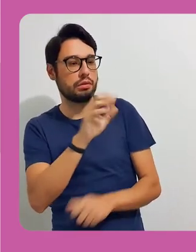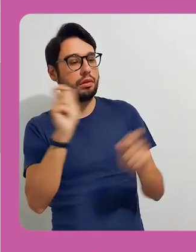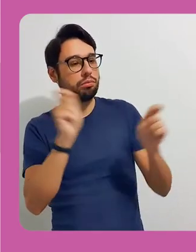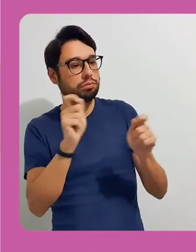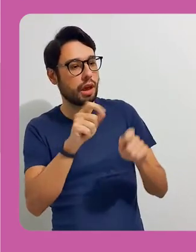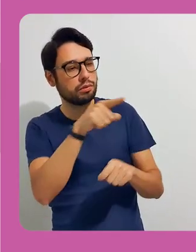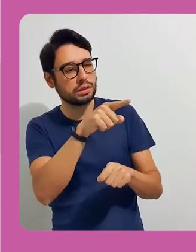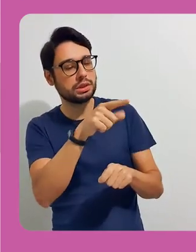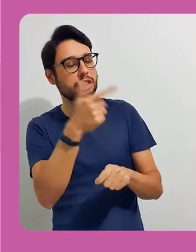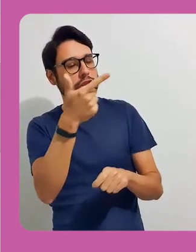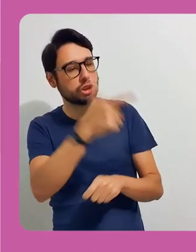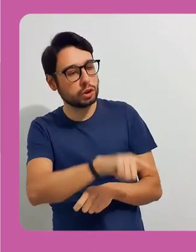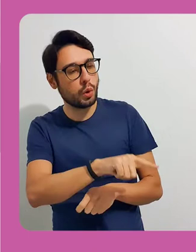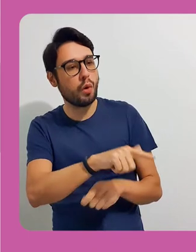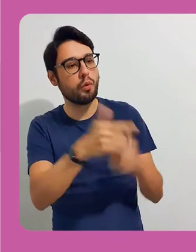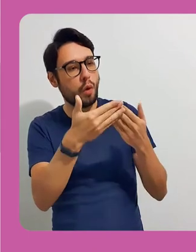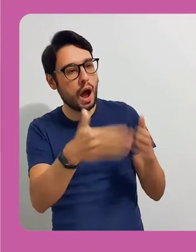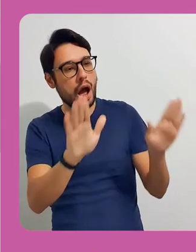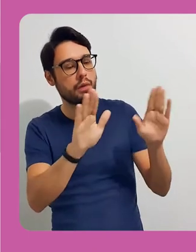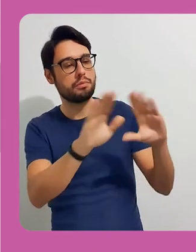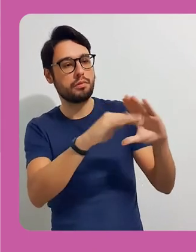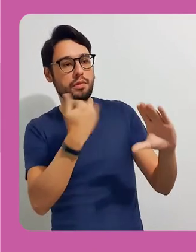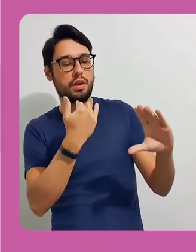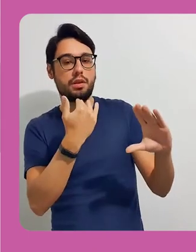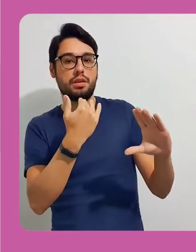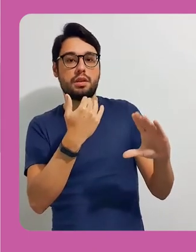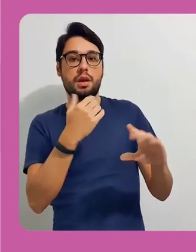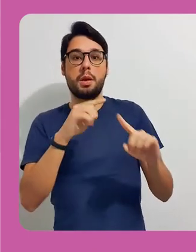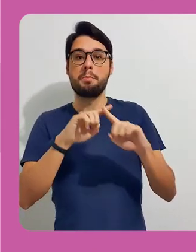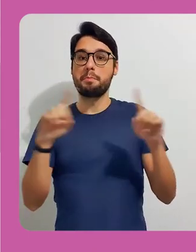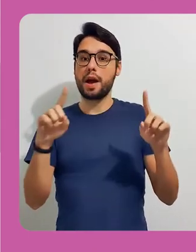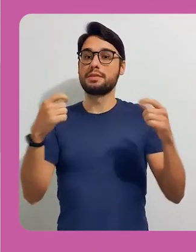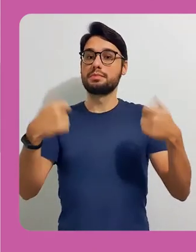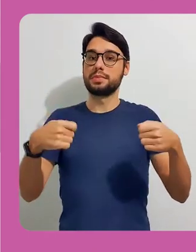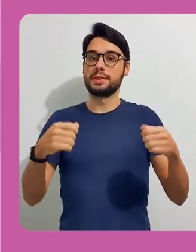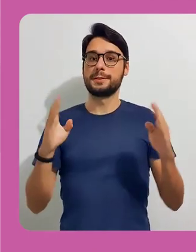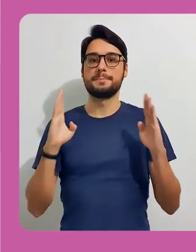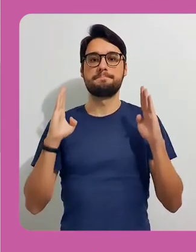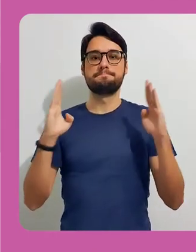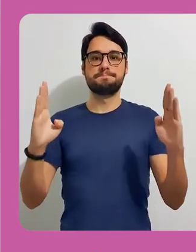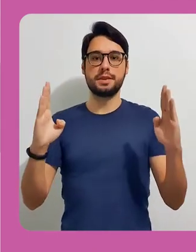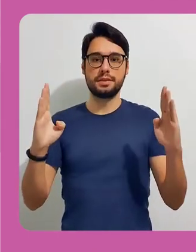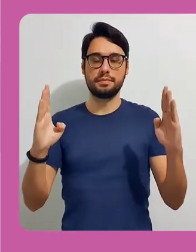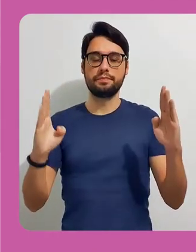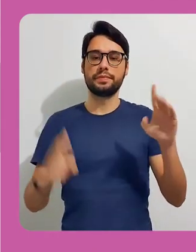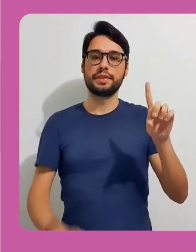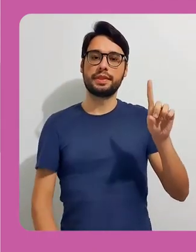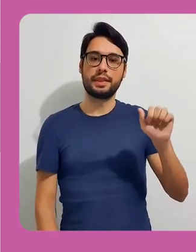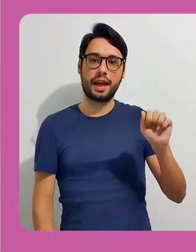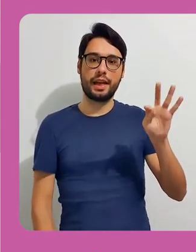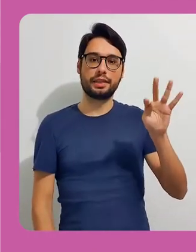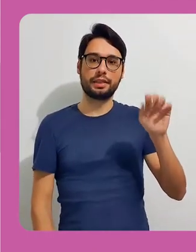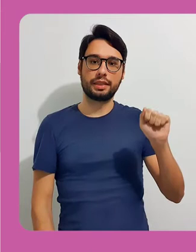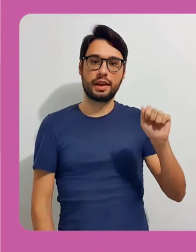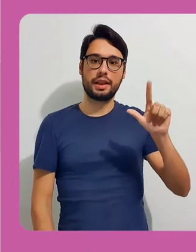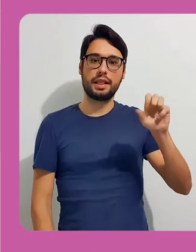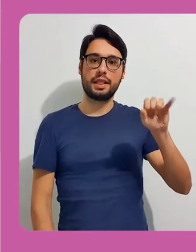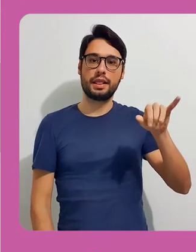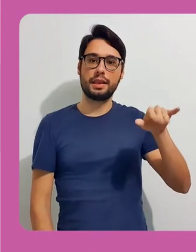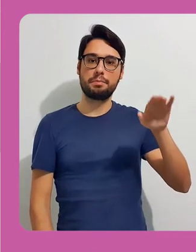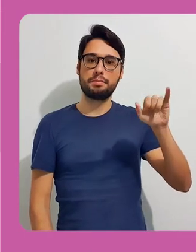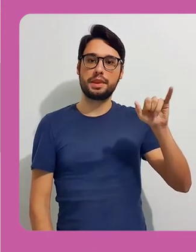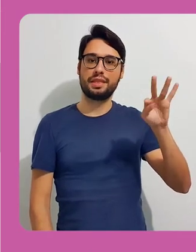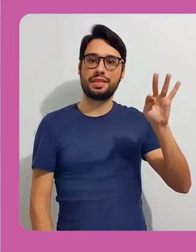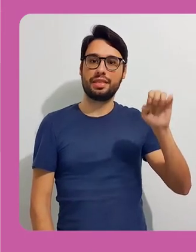setenta por cento então você vai dar a oportunidade dele de enviar de novo tá você quer reabrir o envio da tarefa para ele se essa data limite